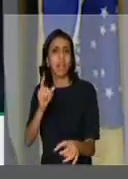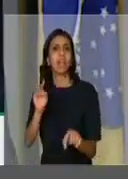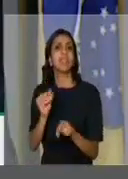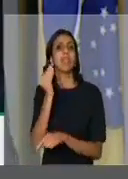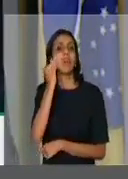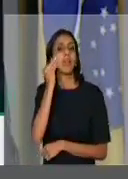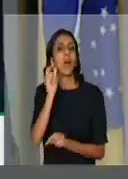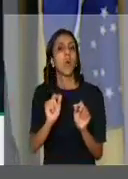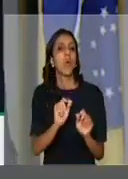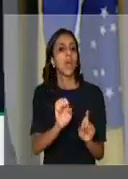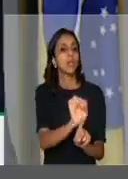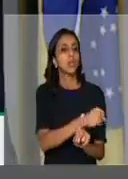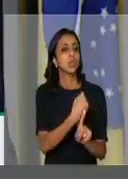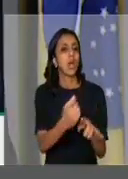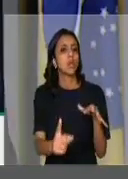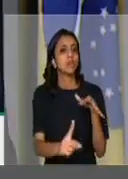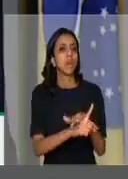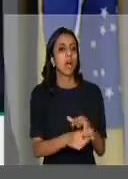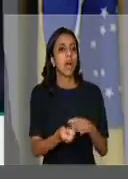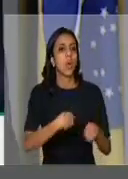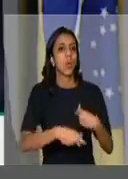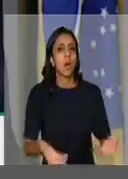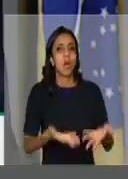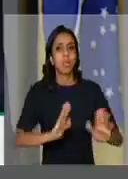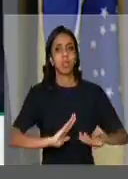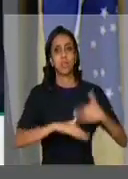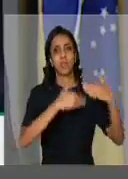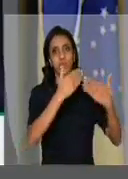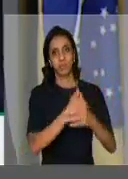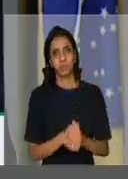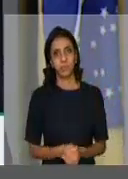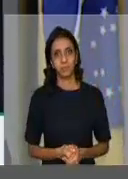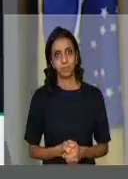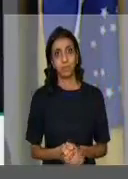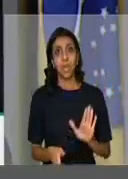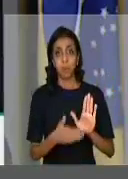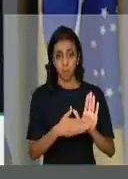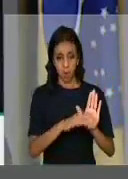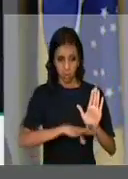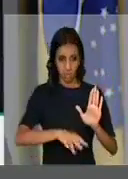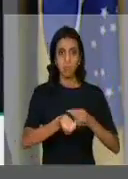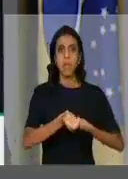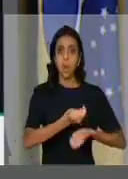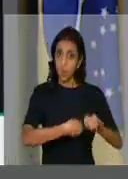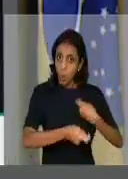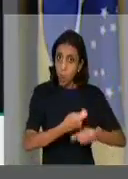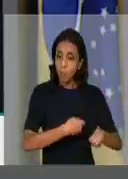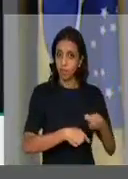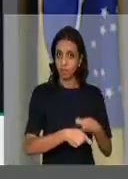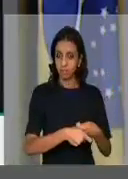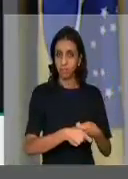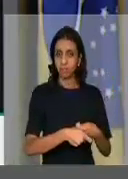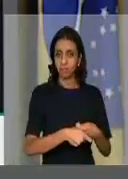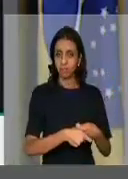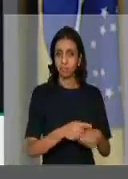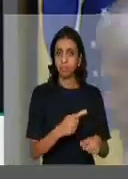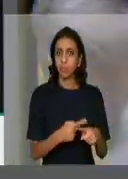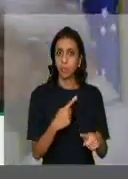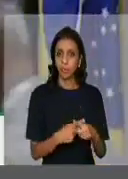inclusão social, de desenvolvimento econômico. A nossa proposta é econômica,